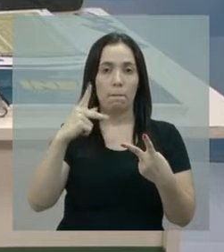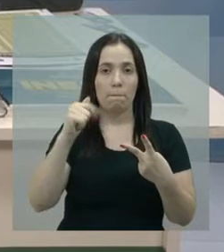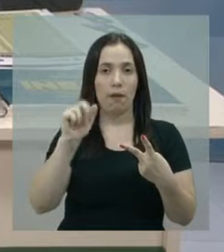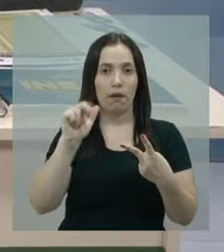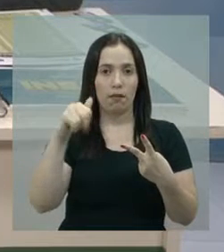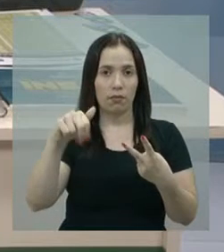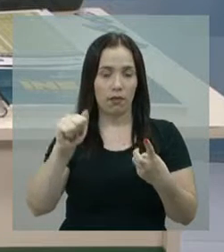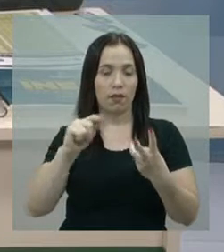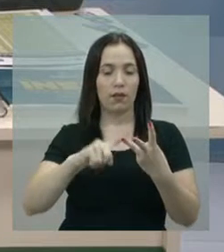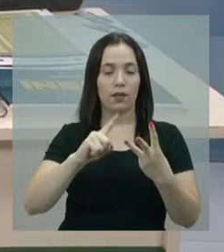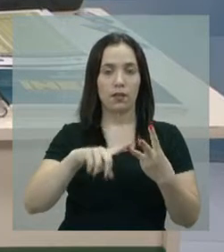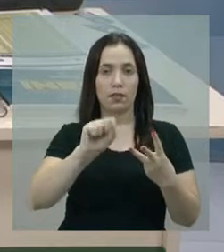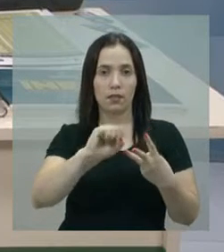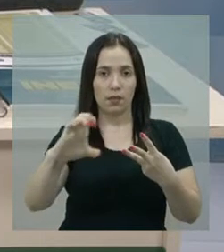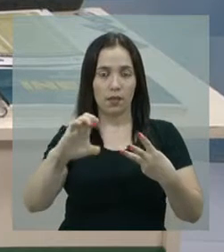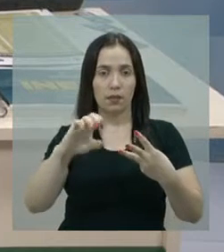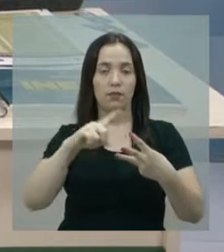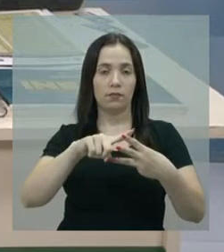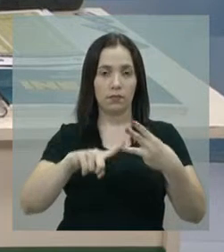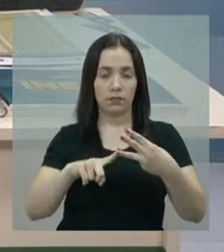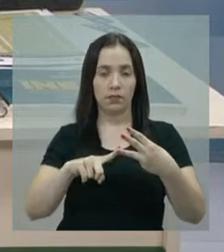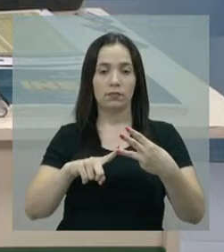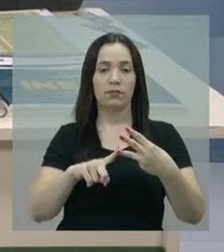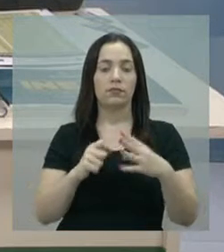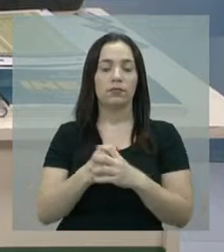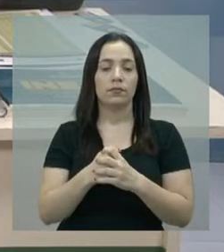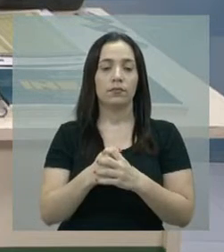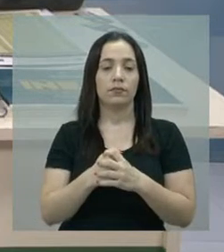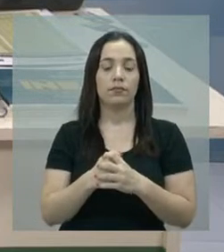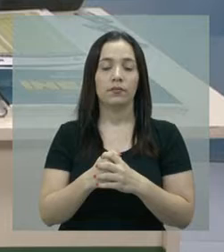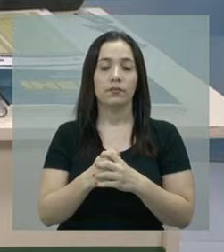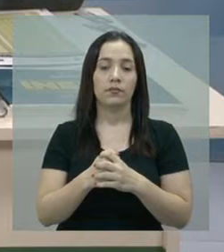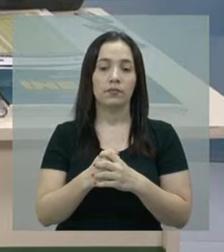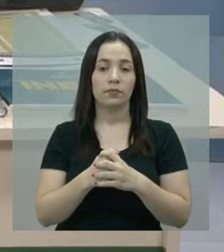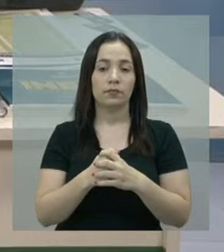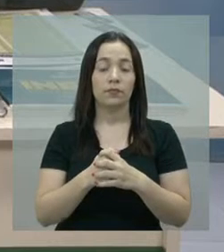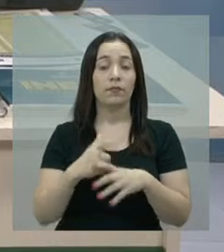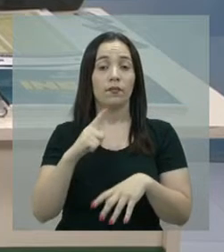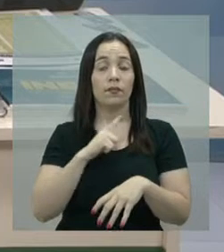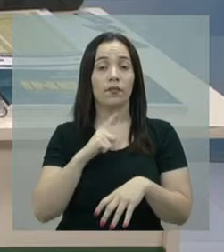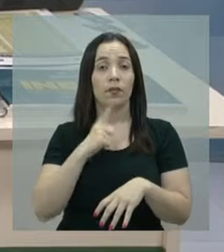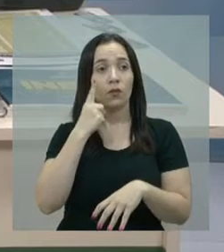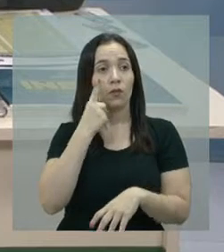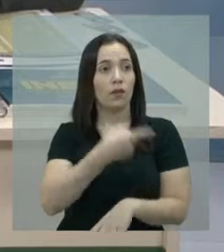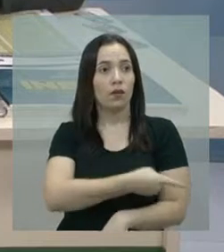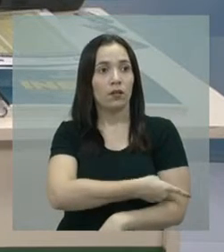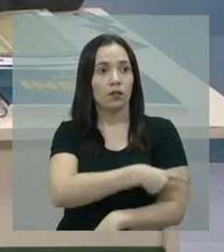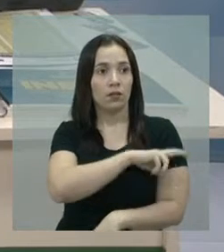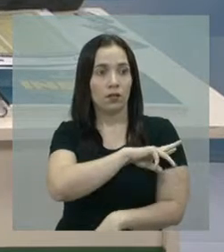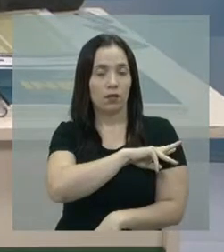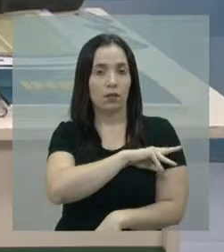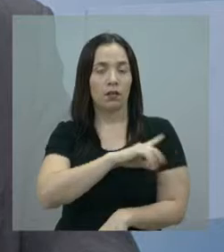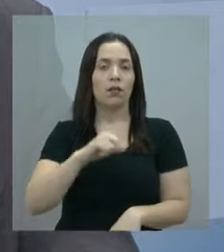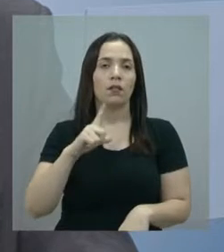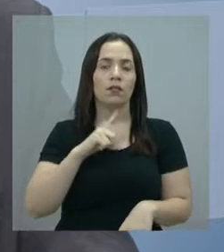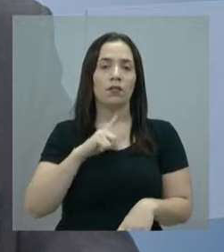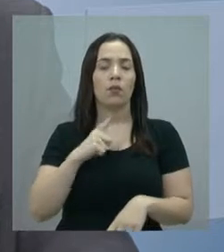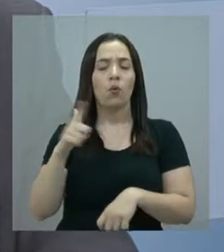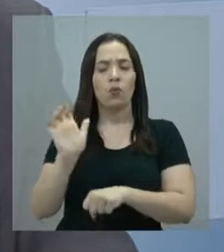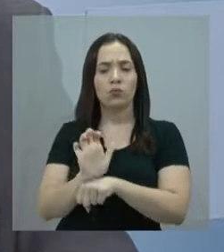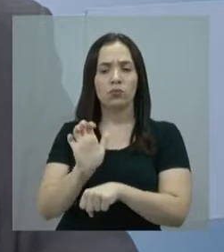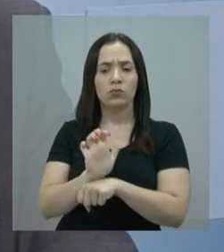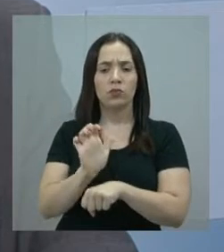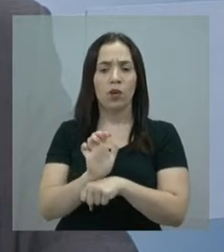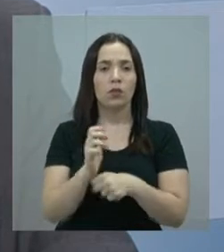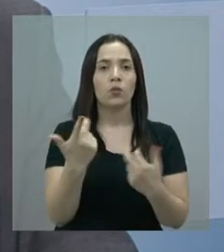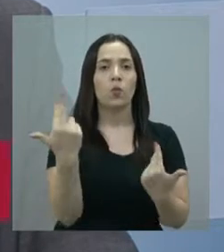o terceiro. Mas quando você pega... São Paulo. Quando você interpreta a série histórica, não tem é outro estado que tenha tido